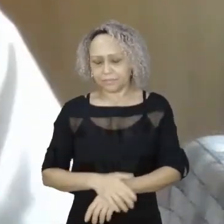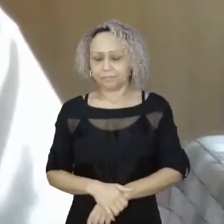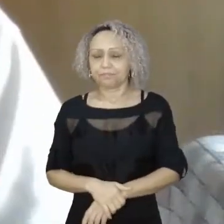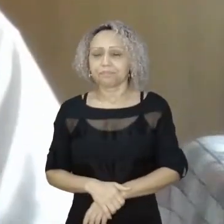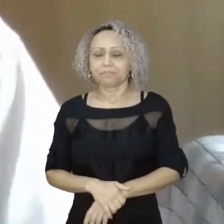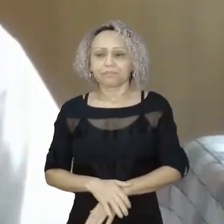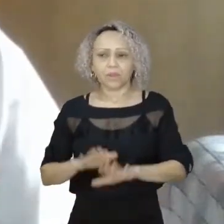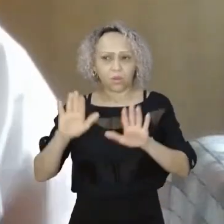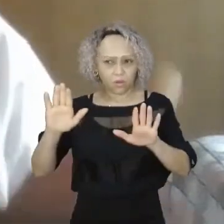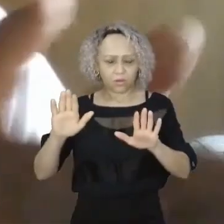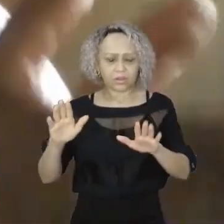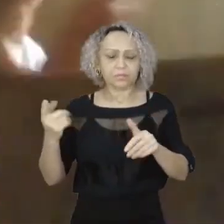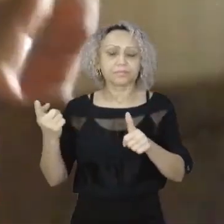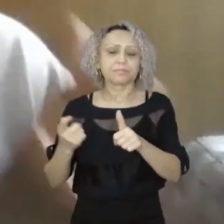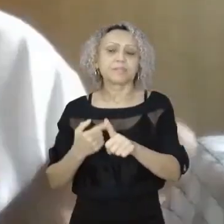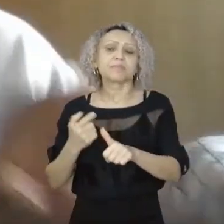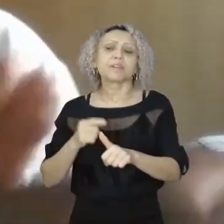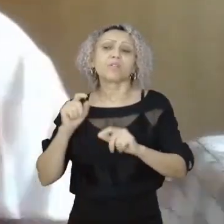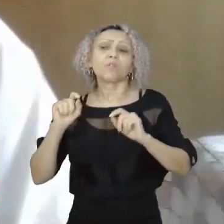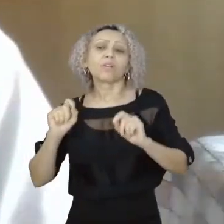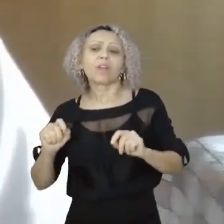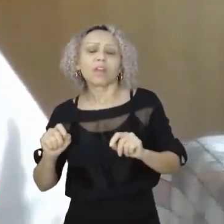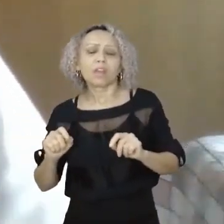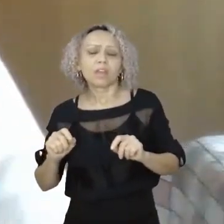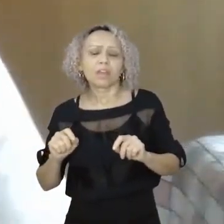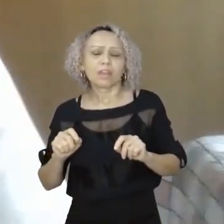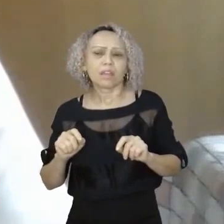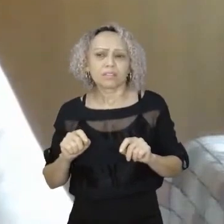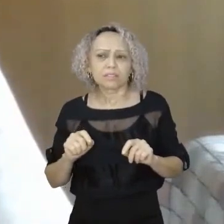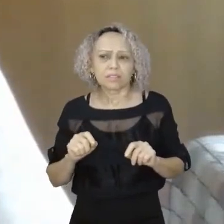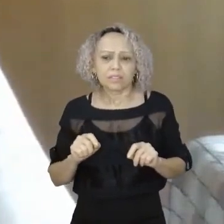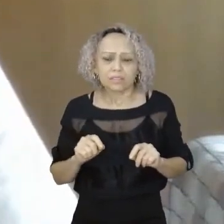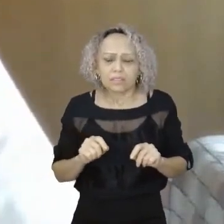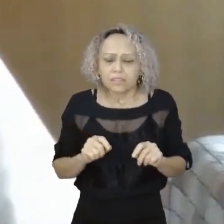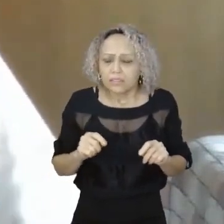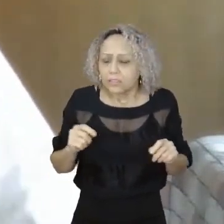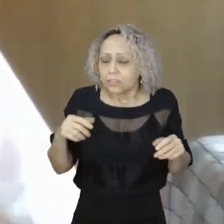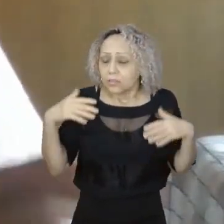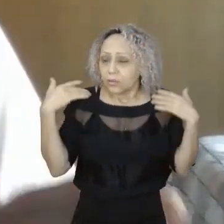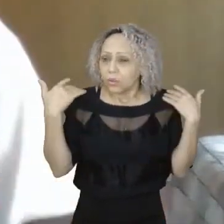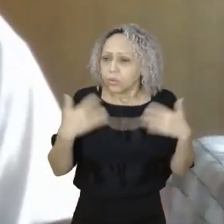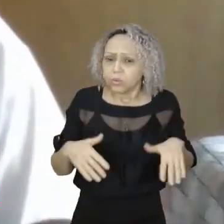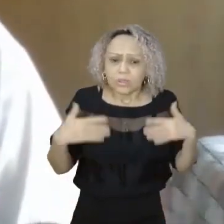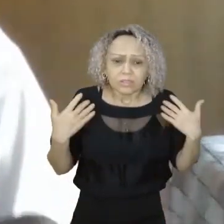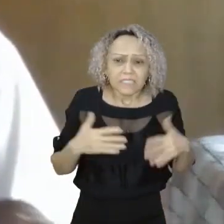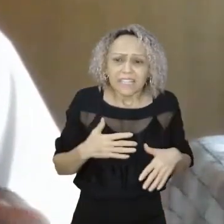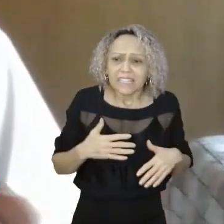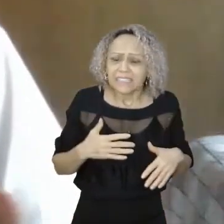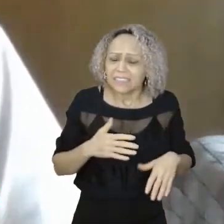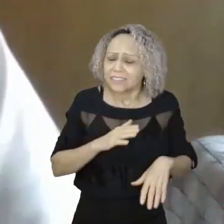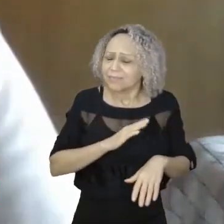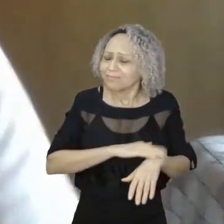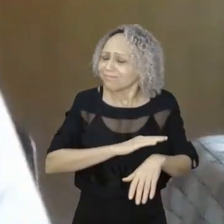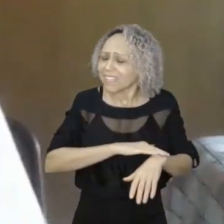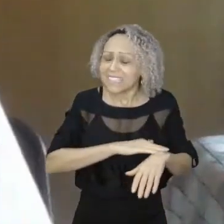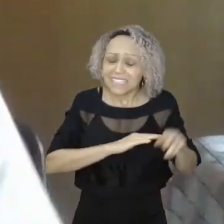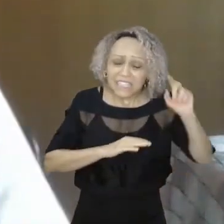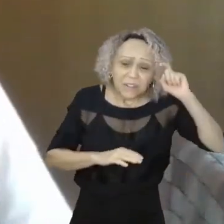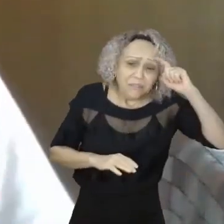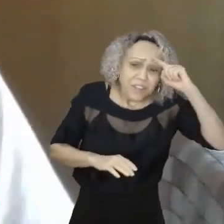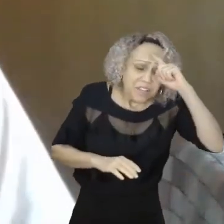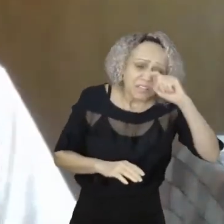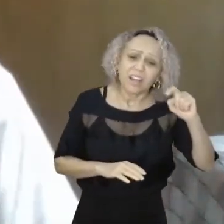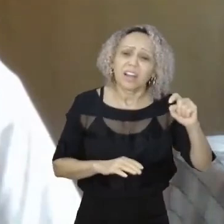acontece primeiramente na maior dificuldade de inserção dos negros e negras no mercado de trabalho. E a taxa